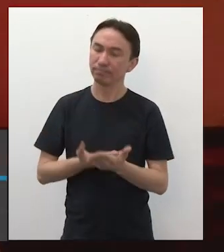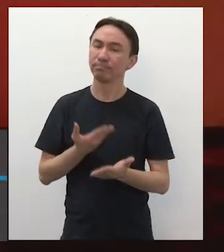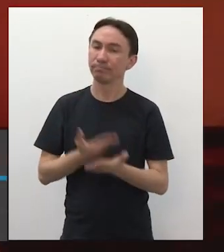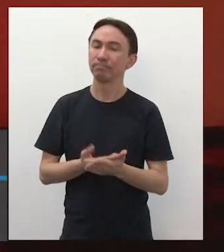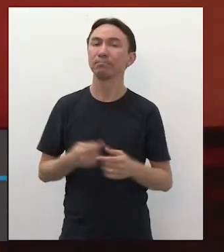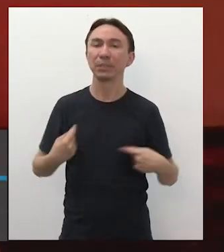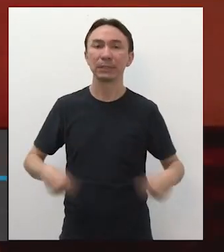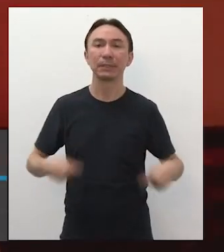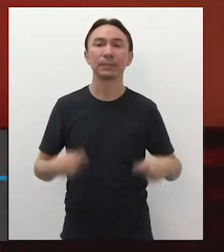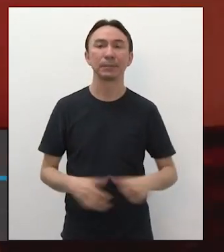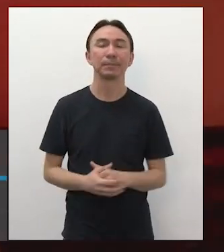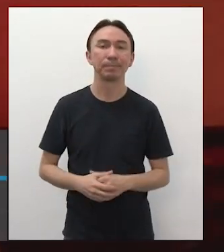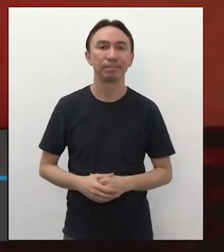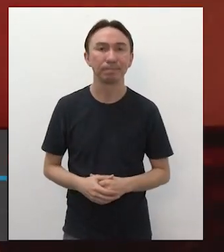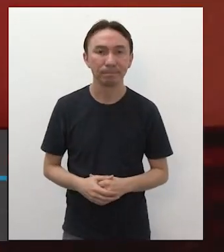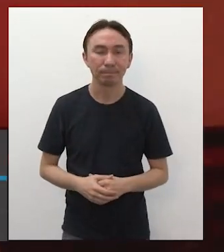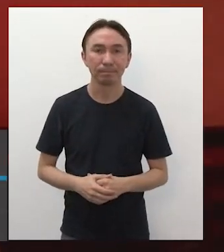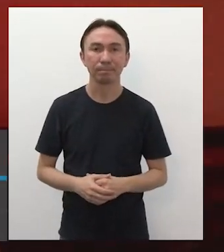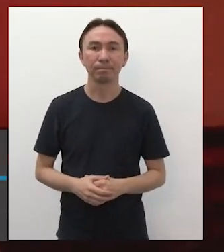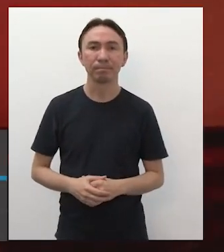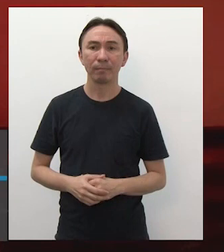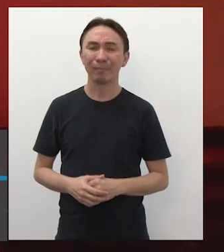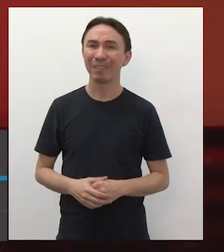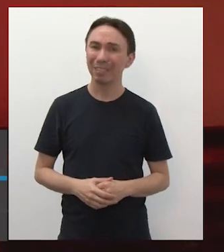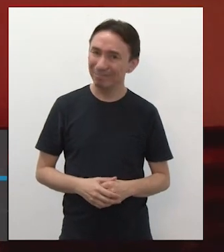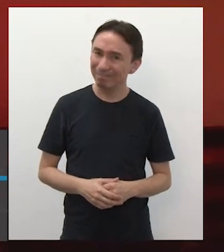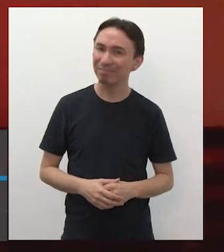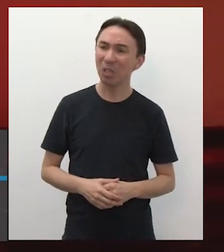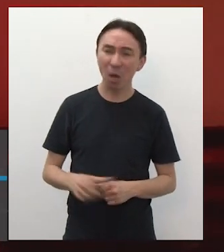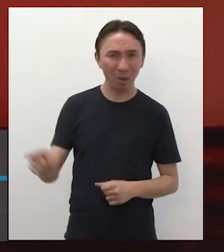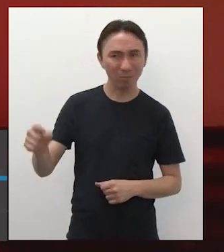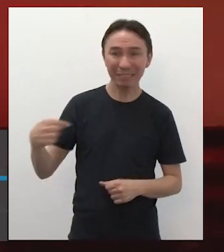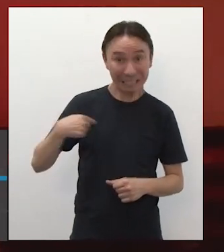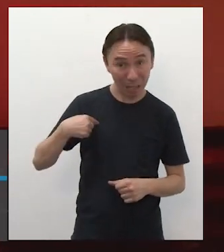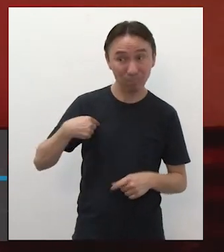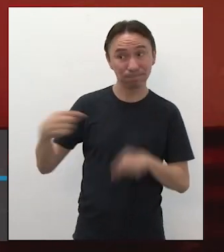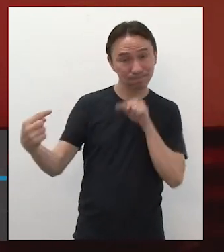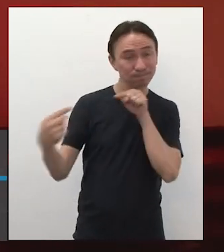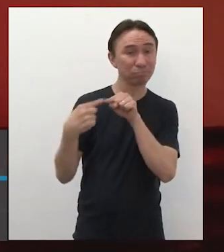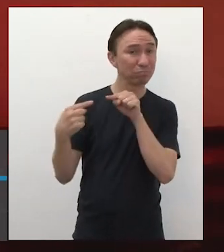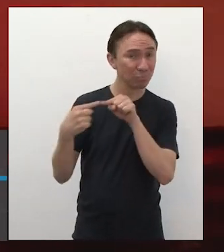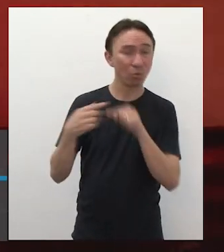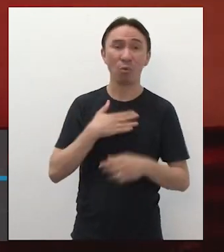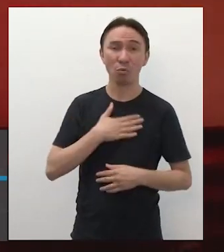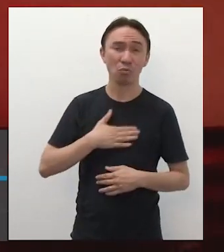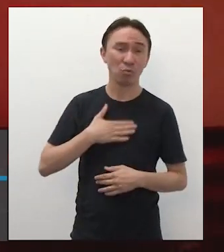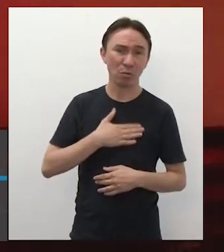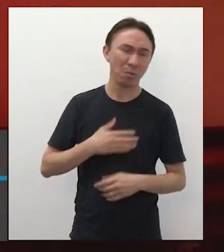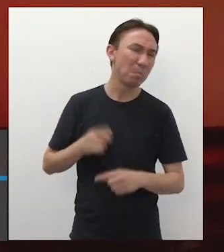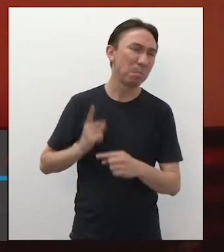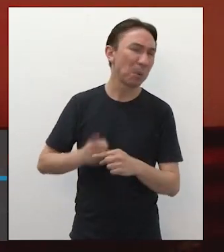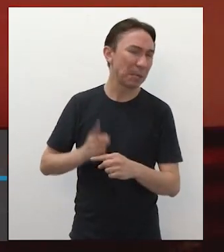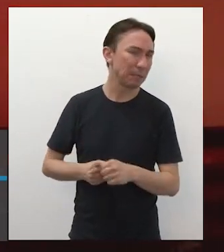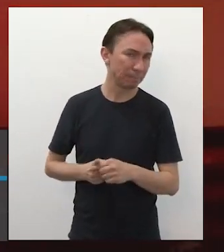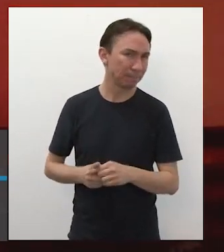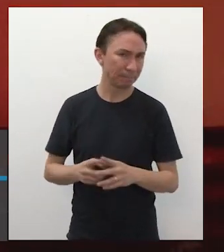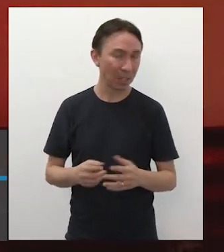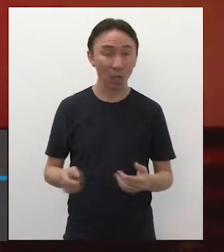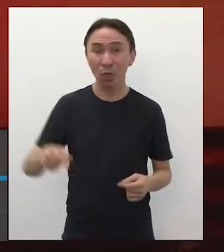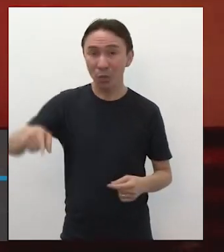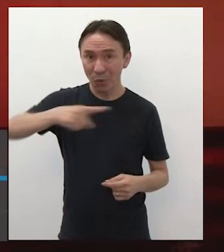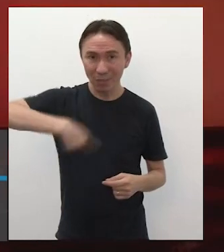Flávia, eu me identifiquei muito com essa questão, porque muitas vezes, na vida mesmo, eu acho difícil não